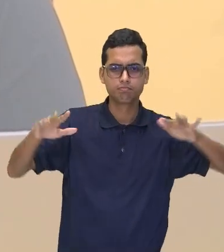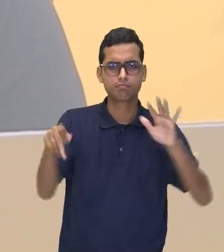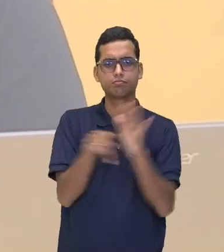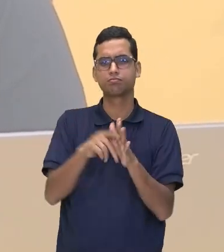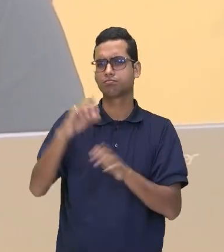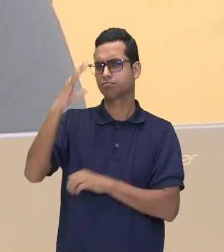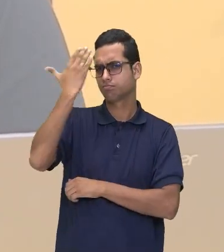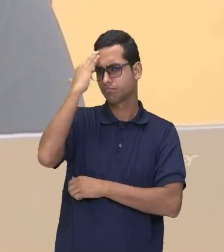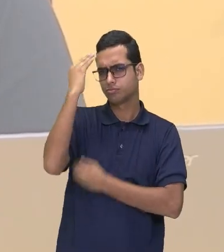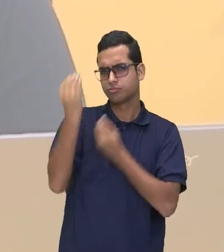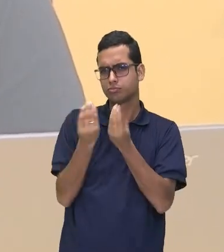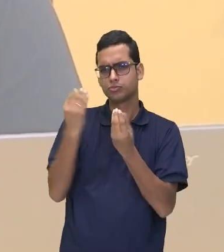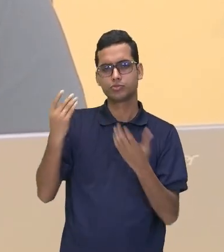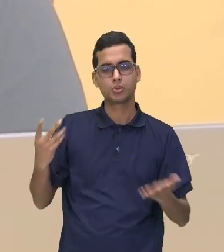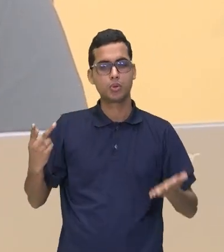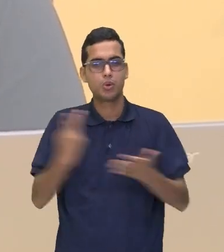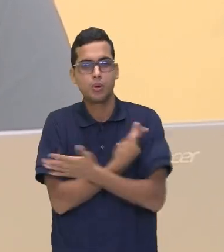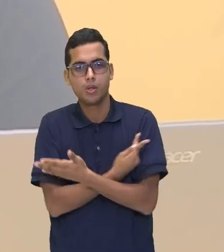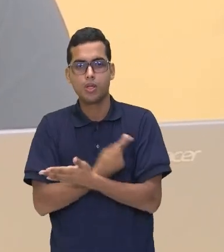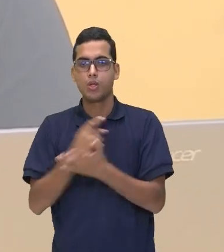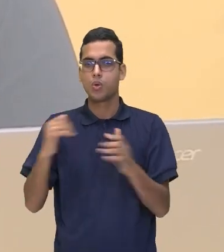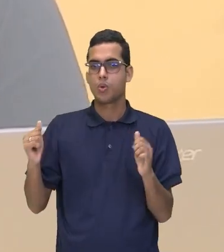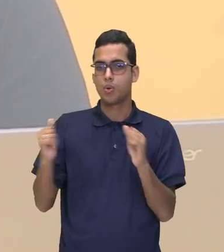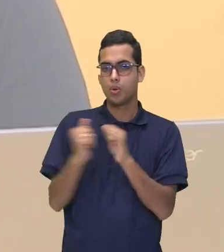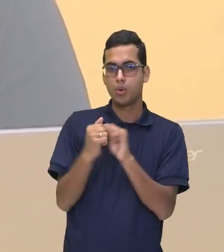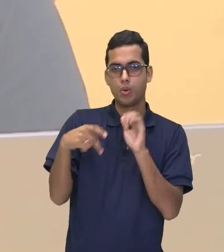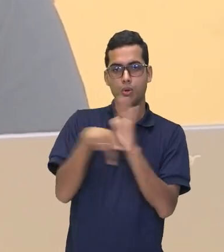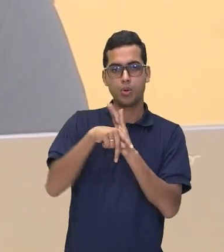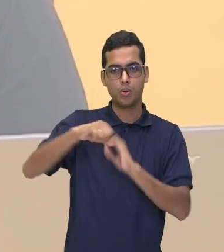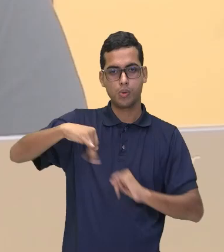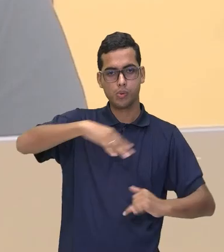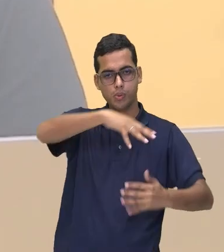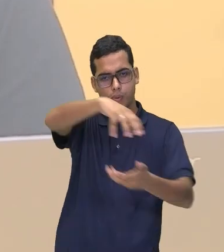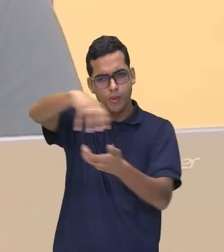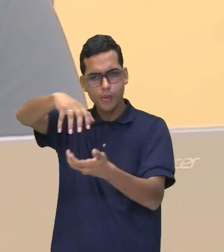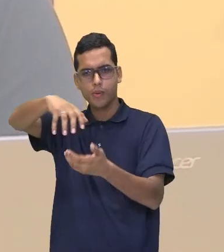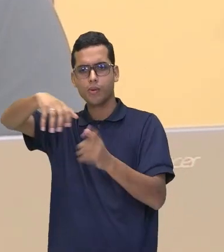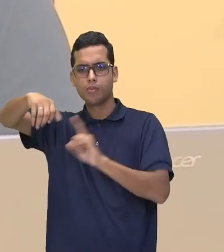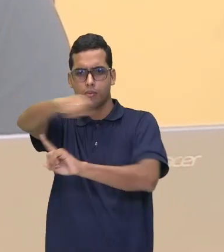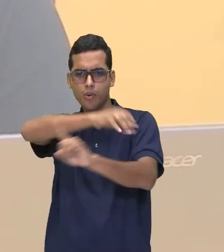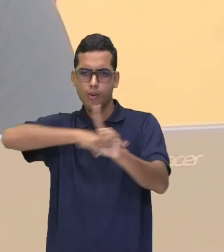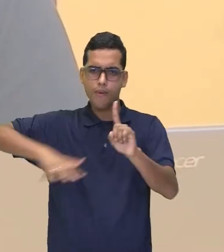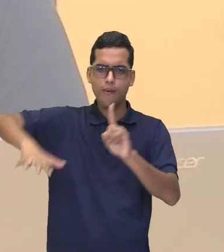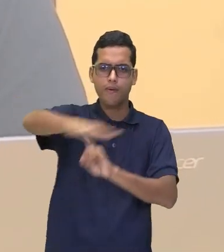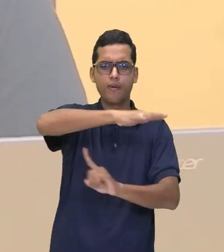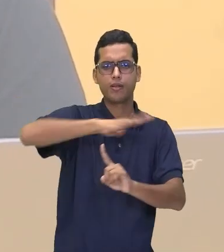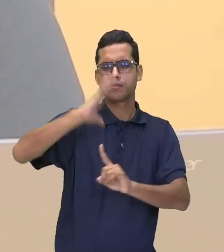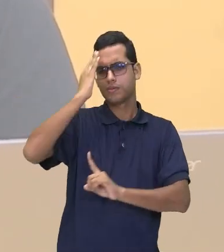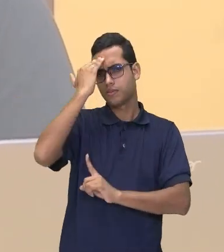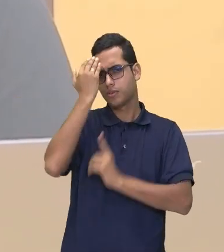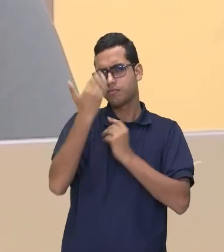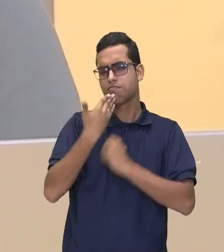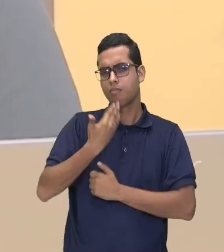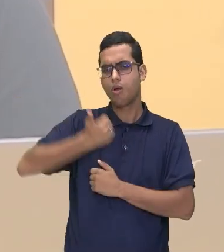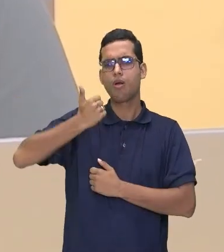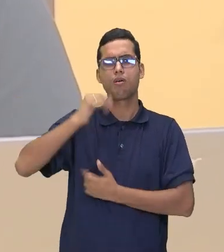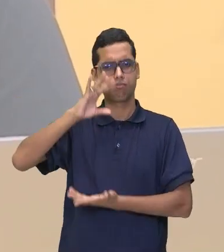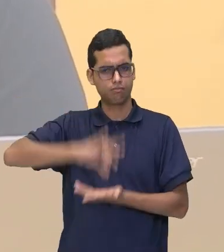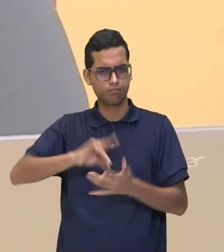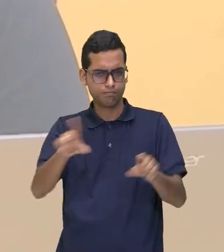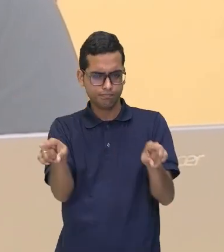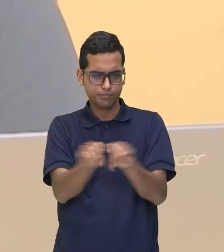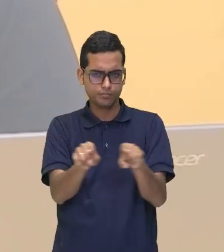acontece com ele, na sua relação com o mundo, ele vai poder melhor compreender esses